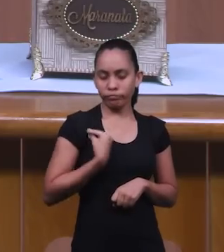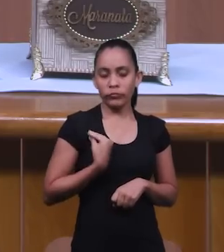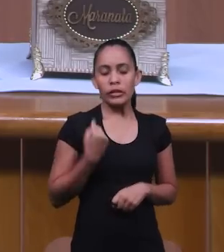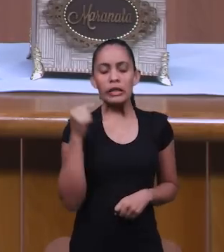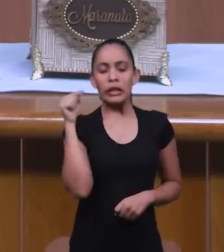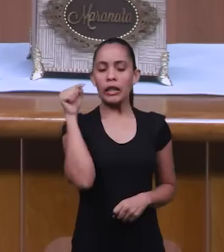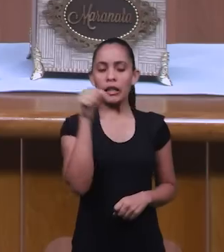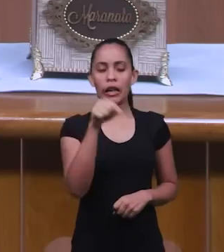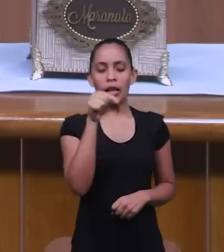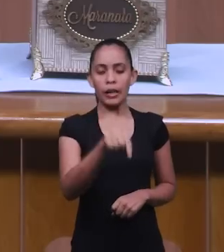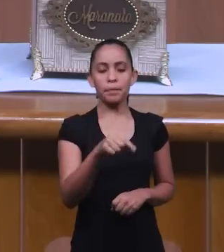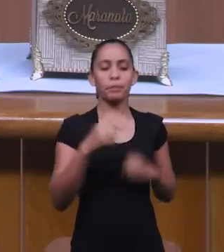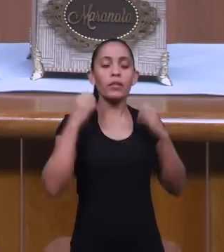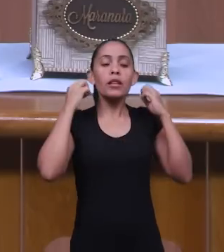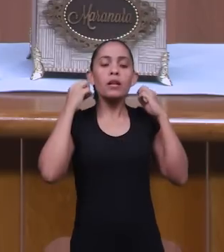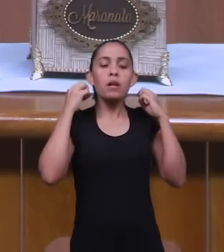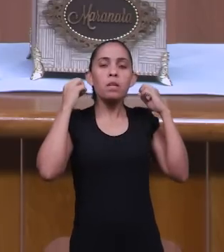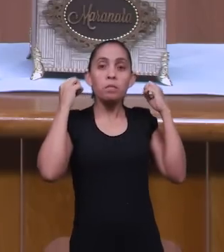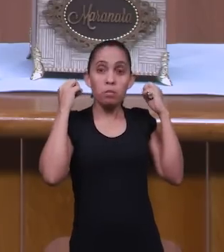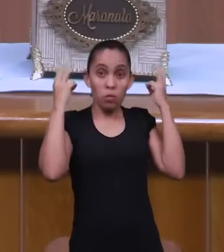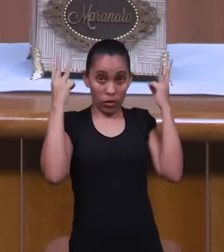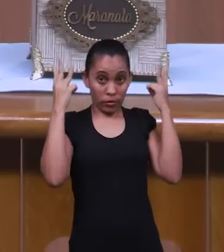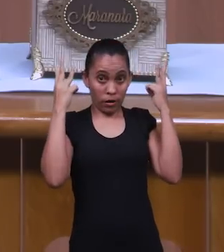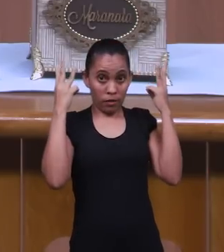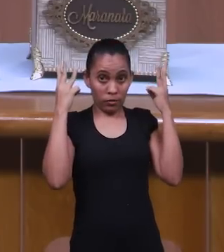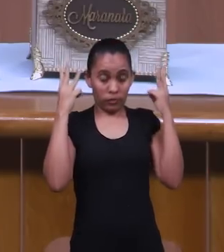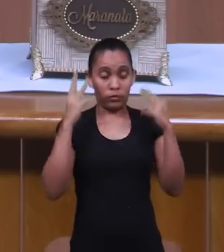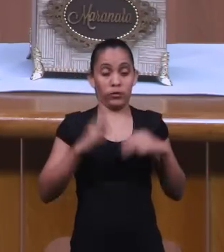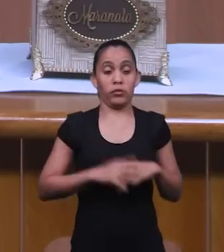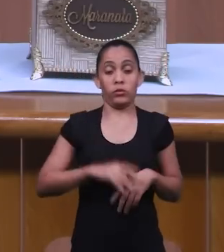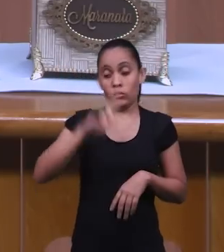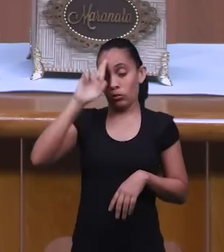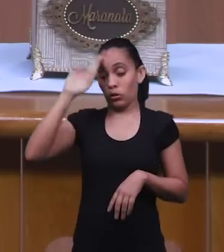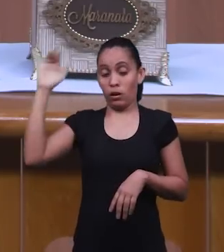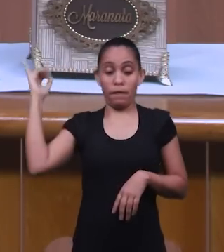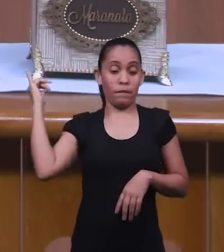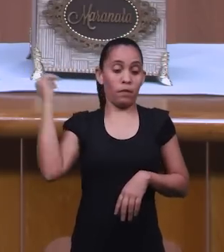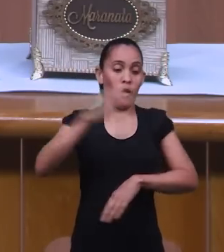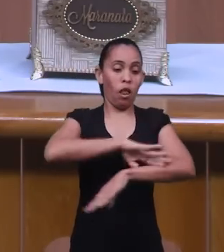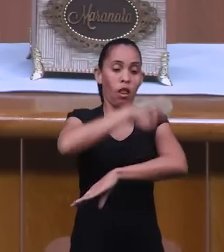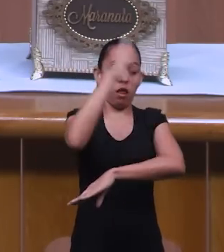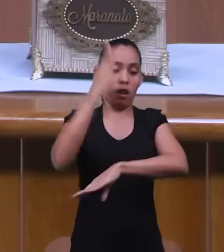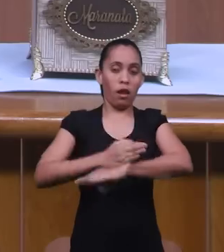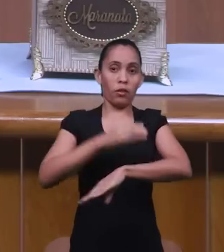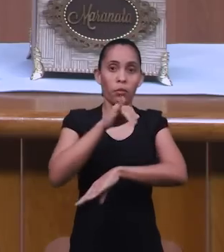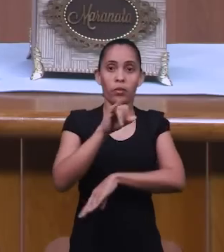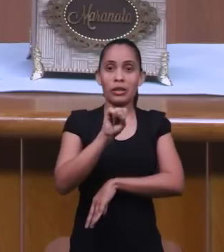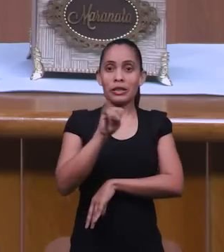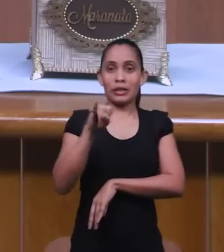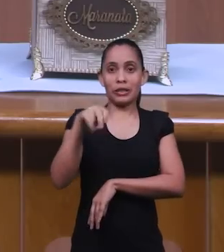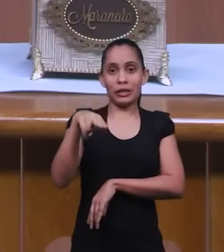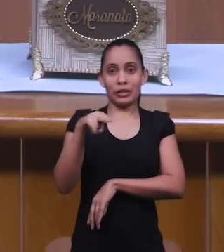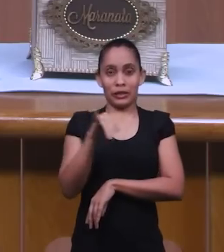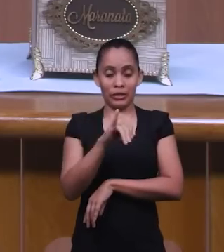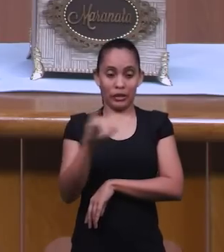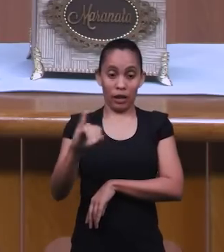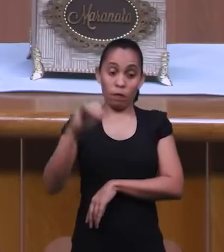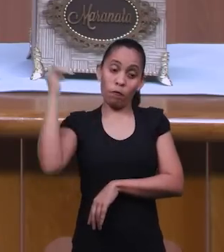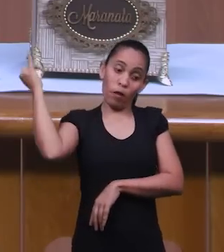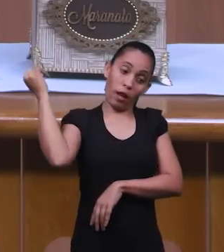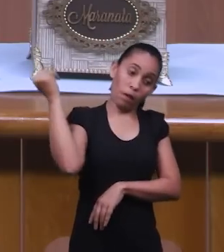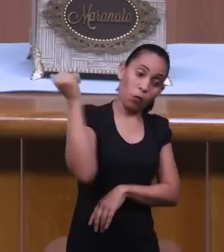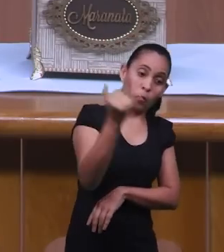E ali, Moisés, ele veio com uma orientação de Deus lá do Monte Sinai. Só falava com ele, não falava com mais